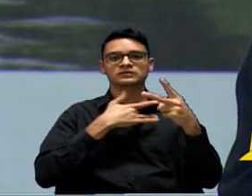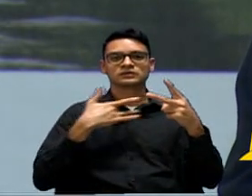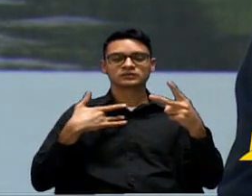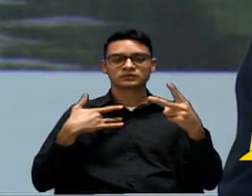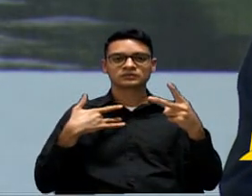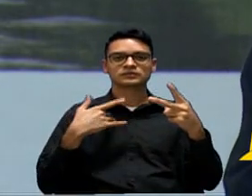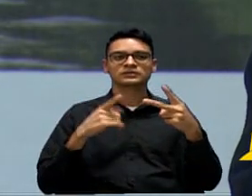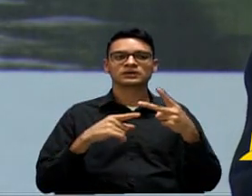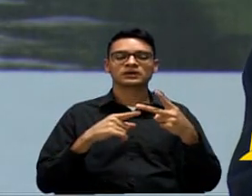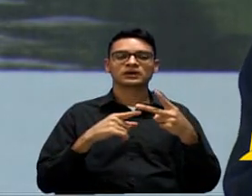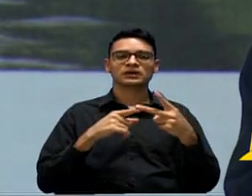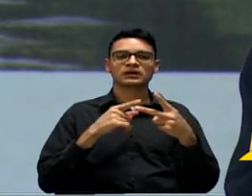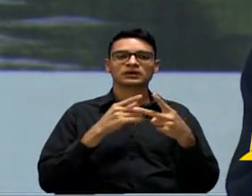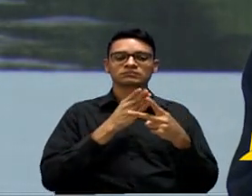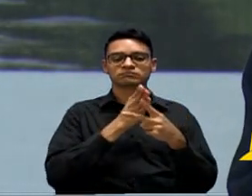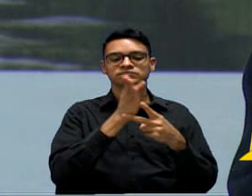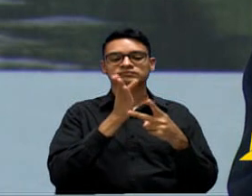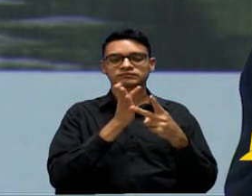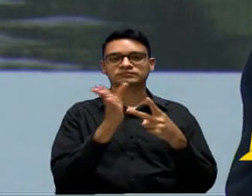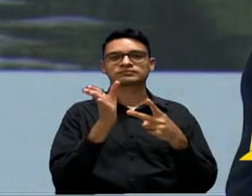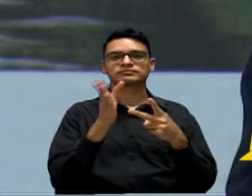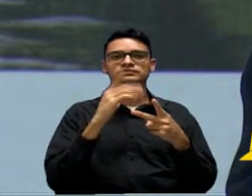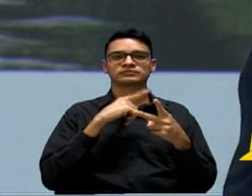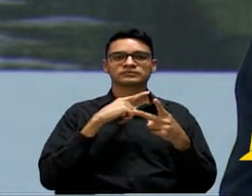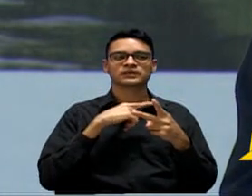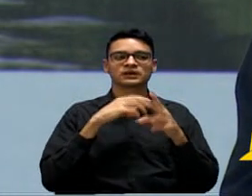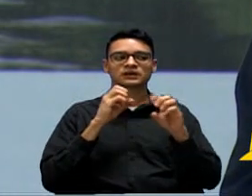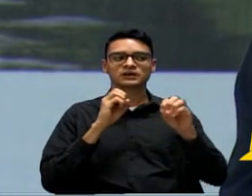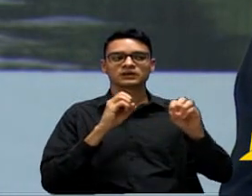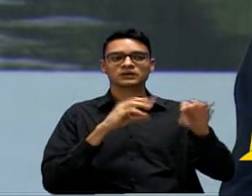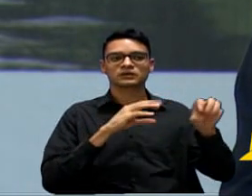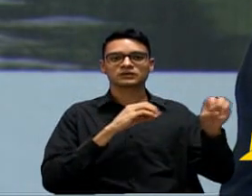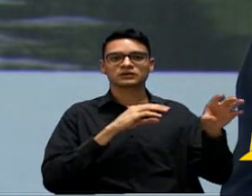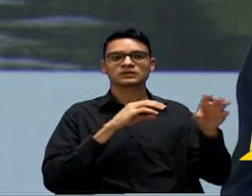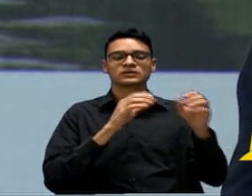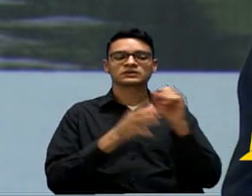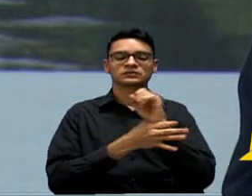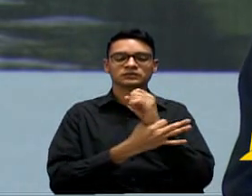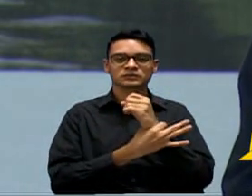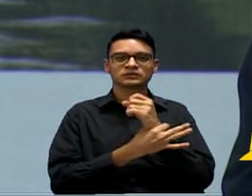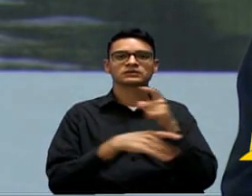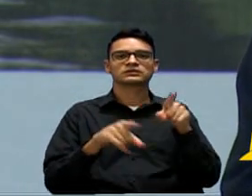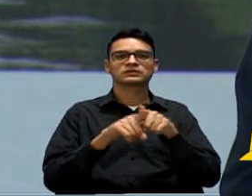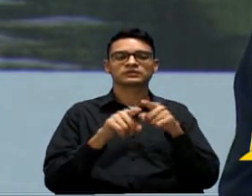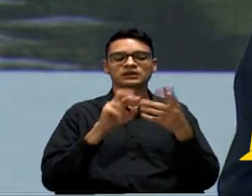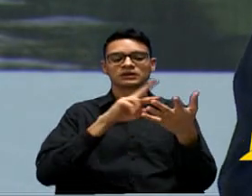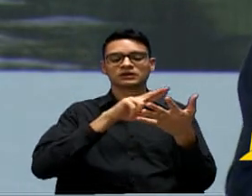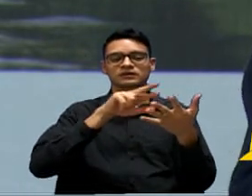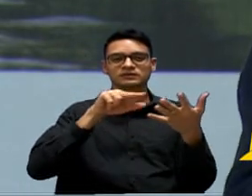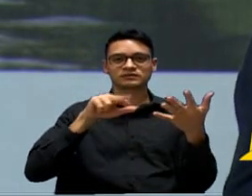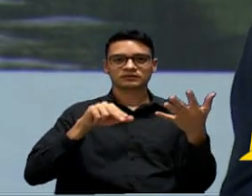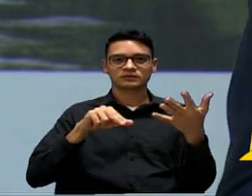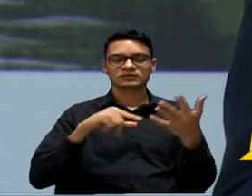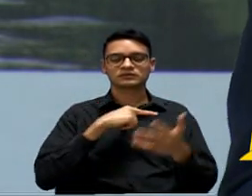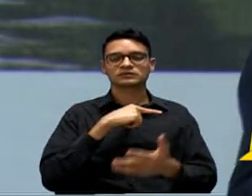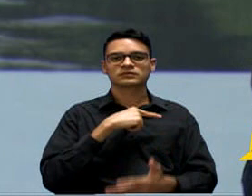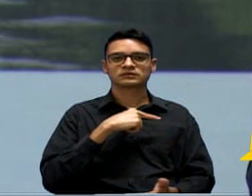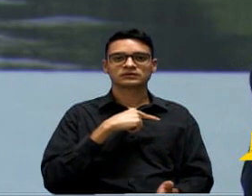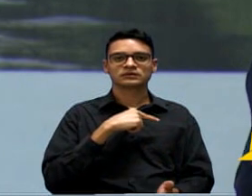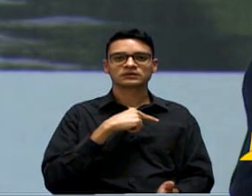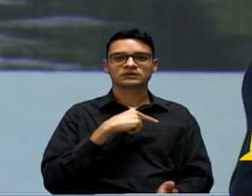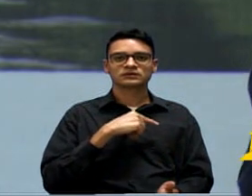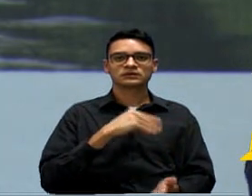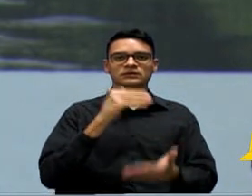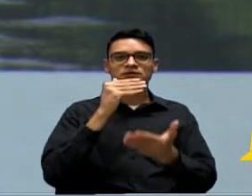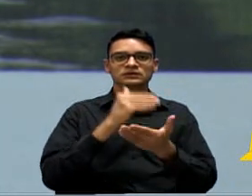exceção desses servidores da educação, saúde e segurança, que é dada a abertura que eles